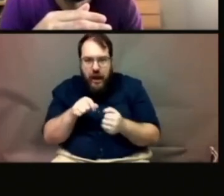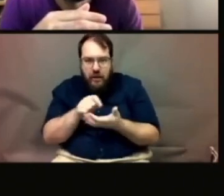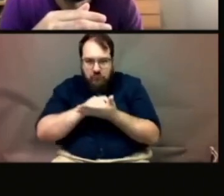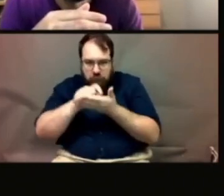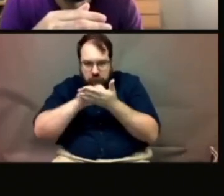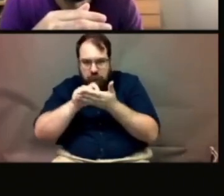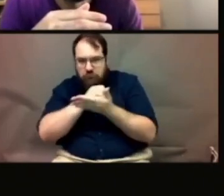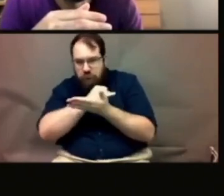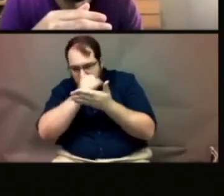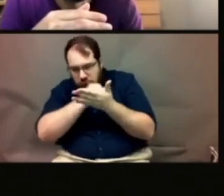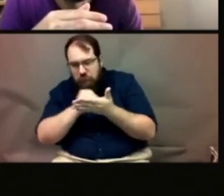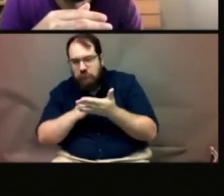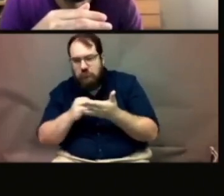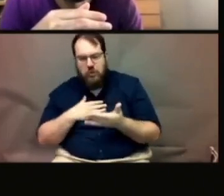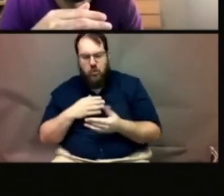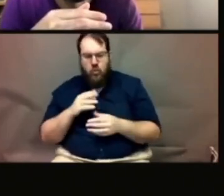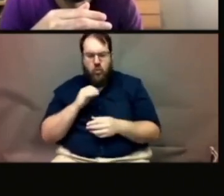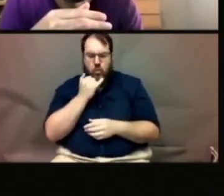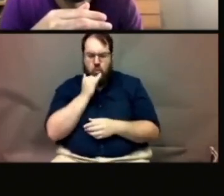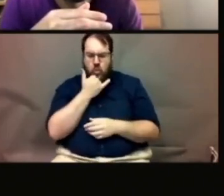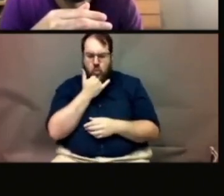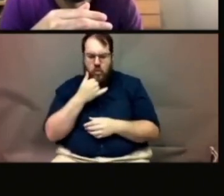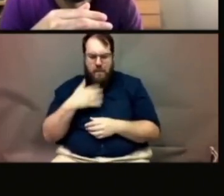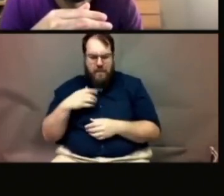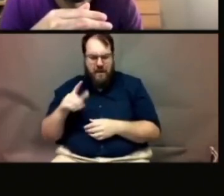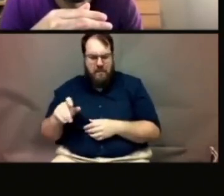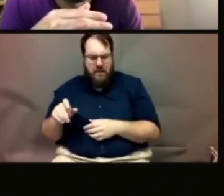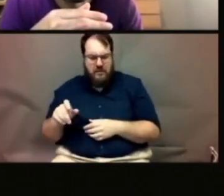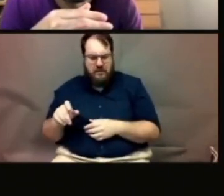desenhar. Ah, o meu mouse